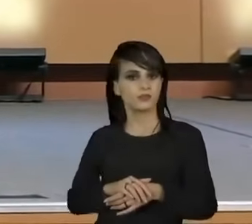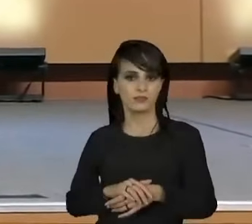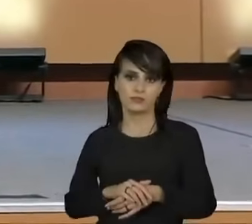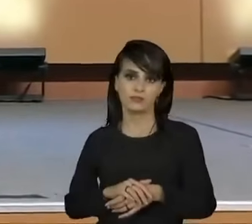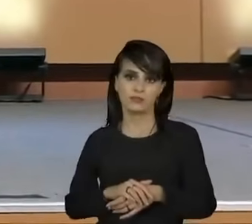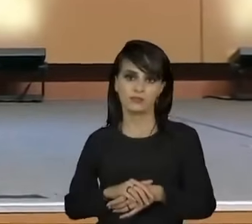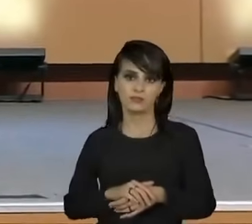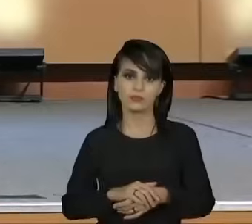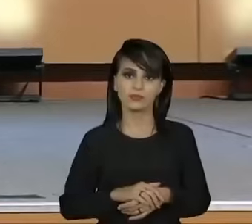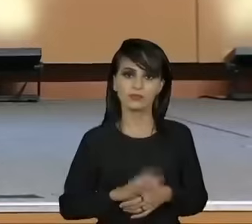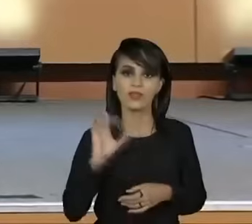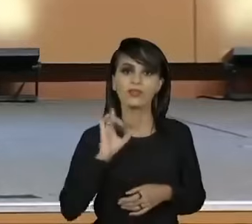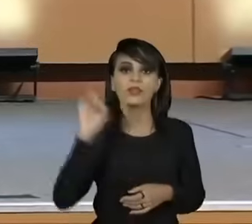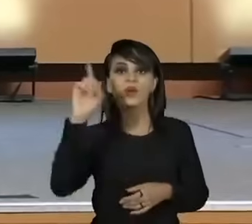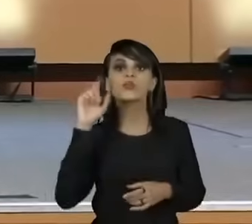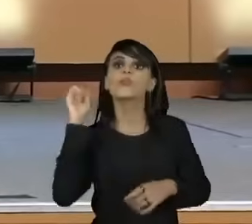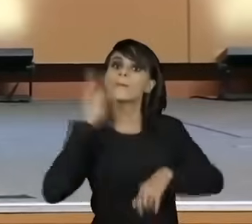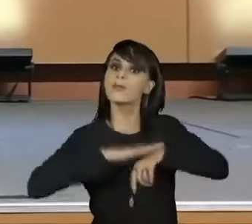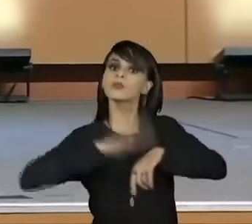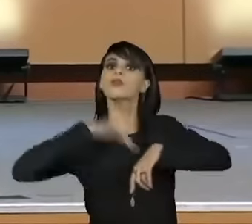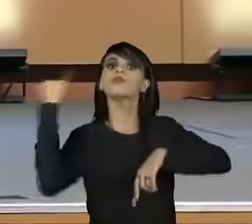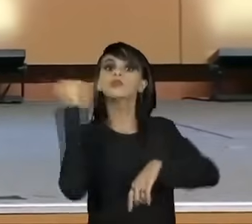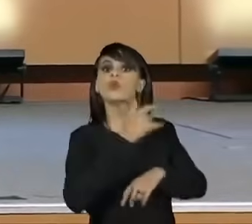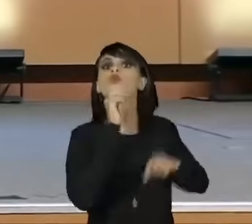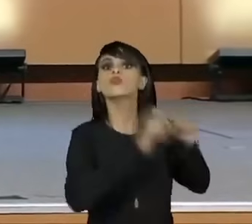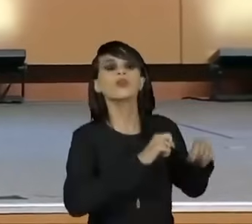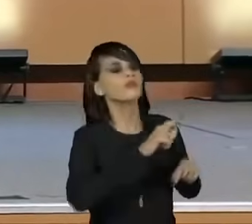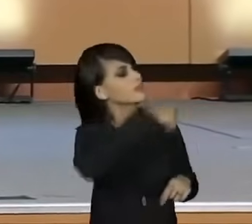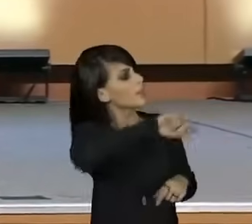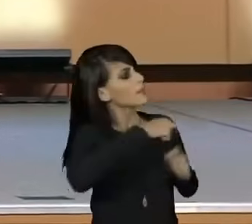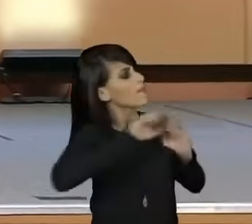Deus ser forte e